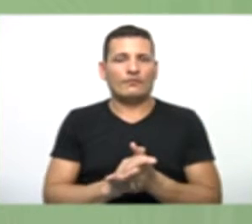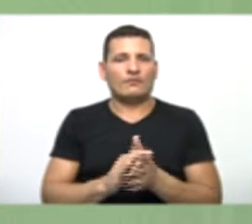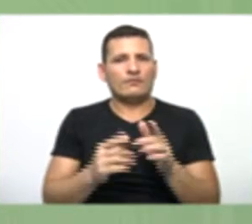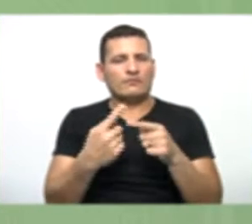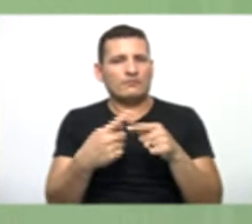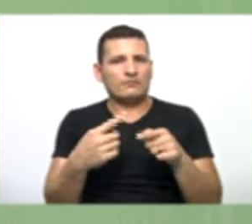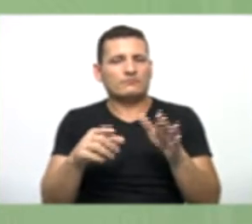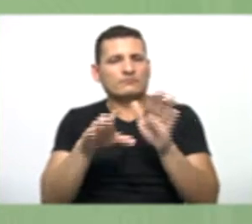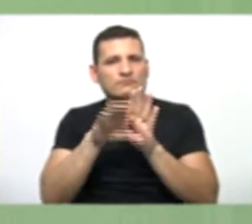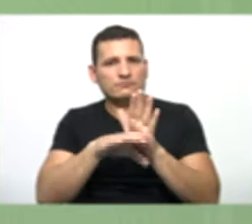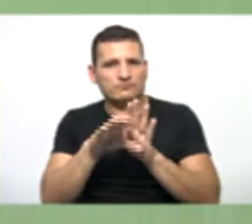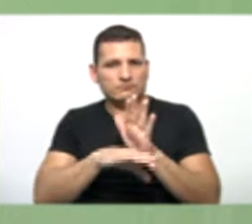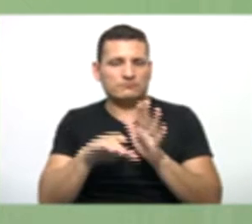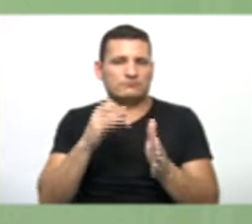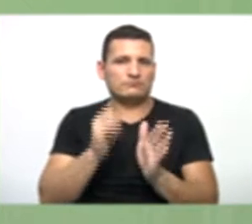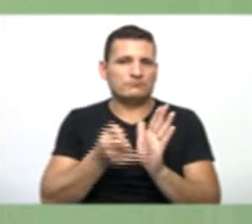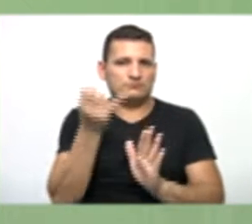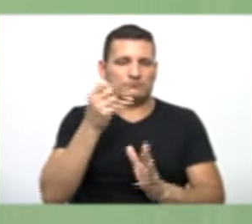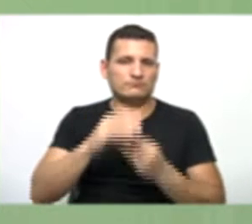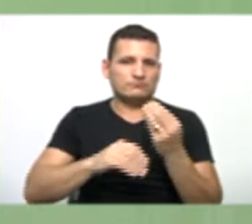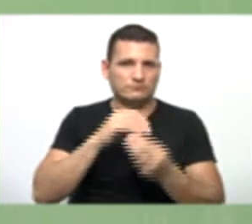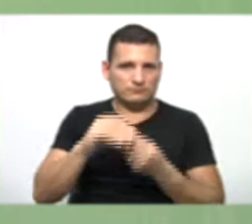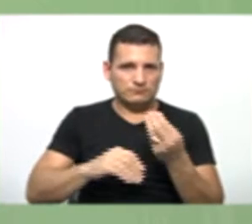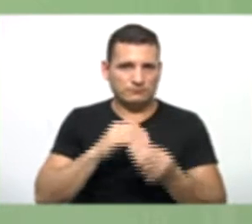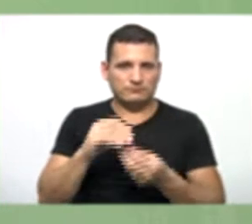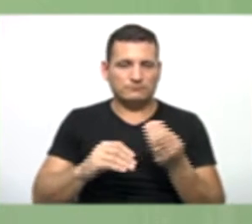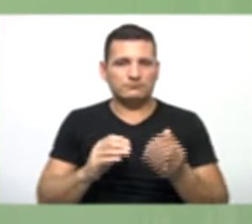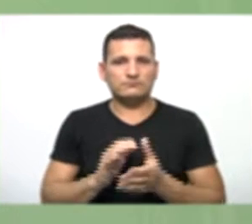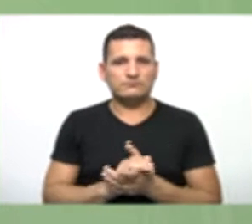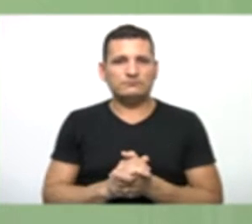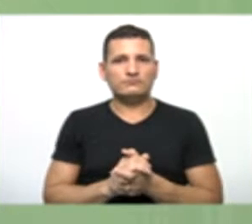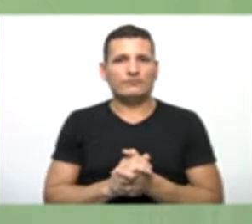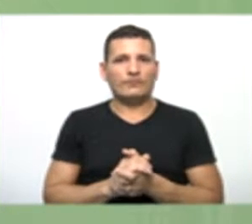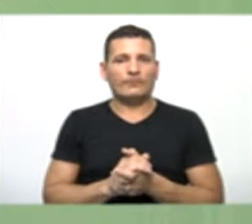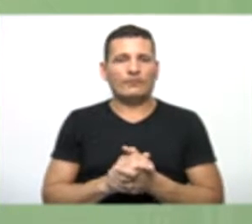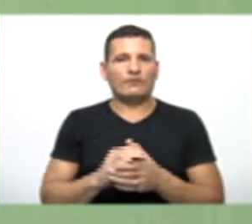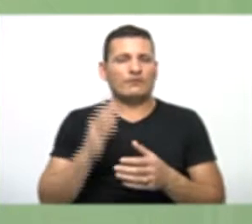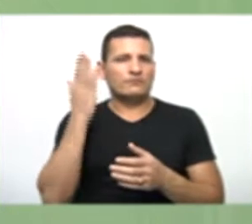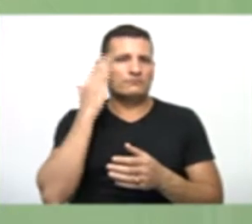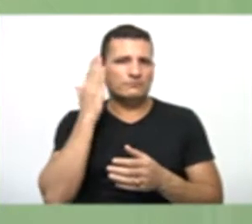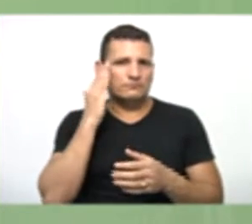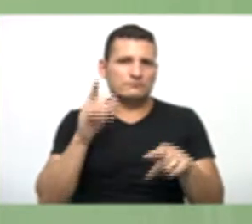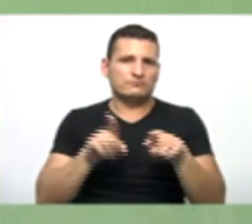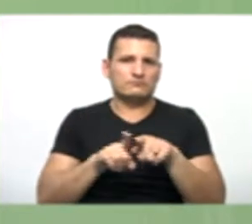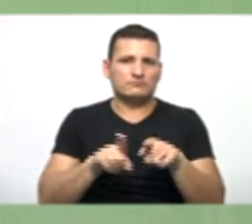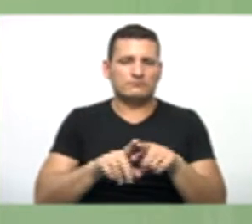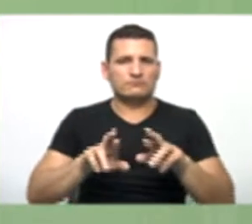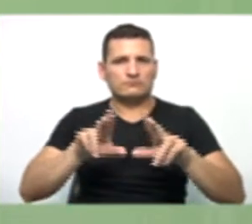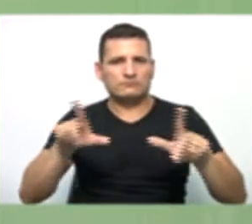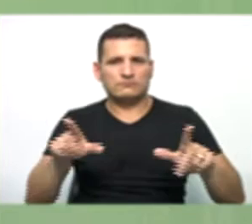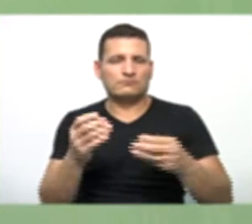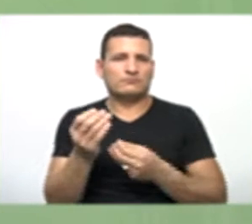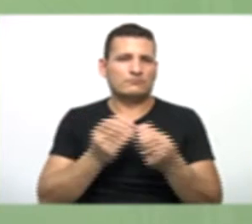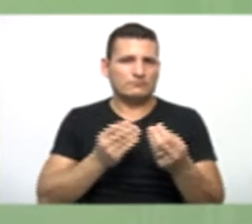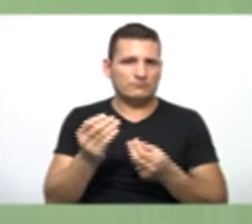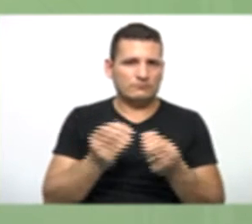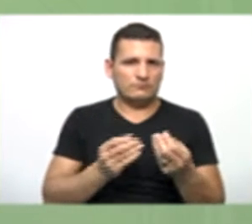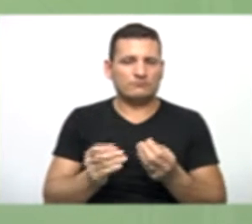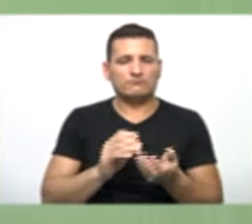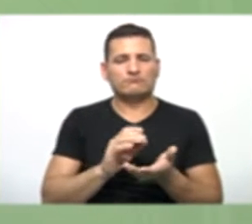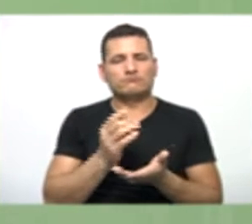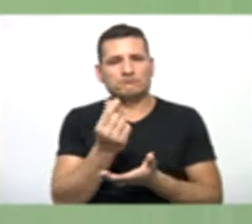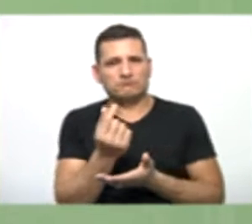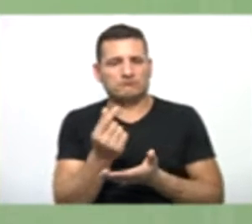de juros compostos, ok? Além disso, diferenciar as capitalizações sobre regimes simples